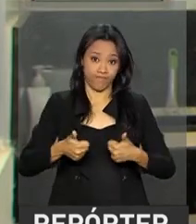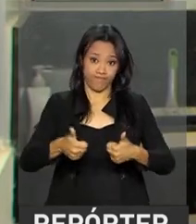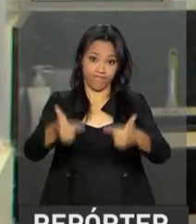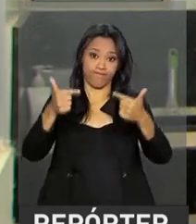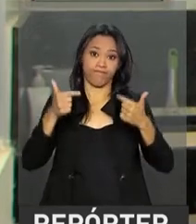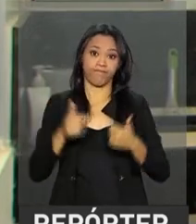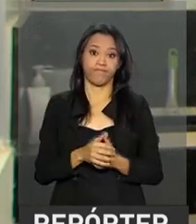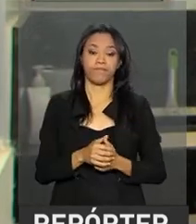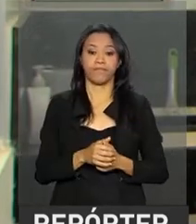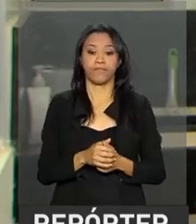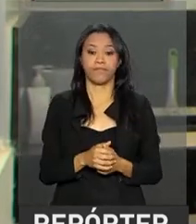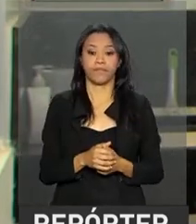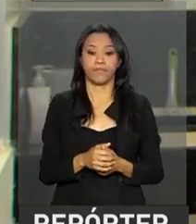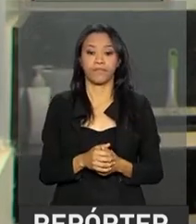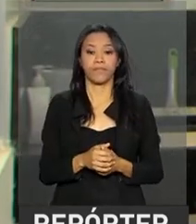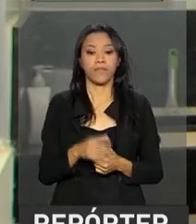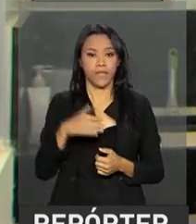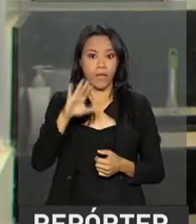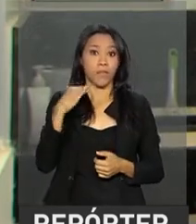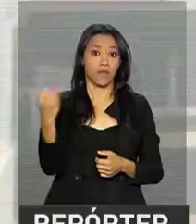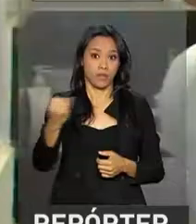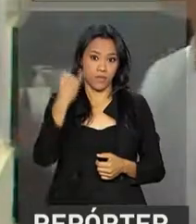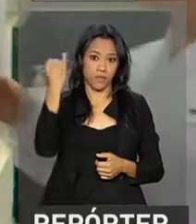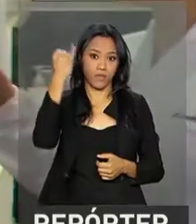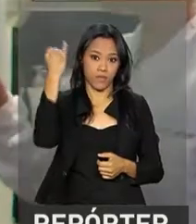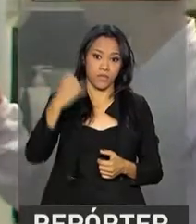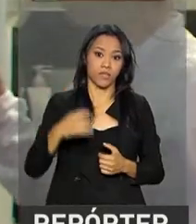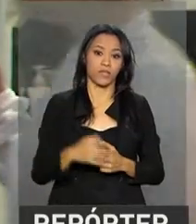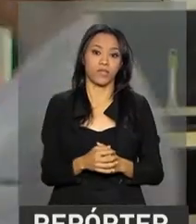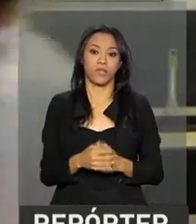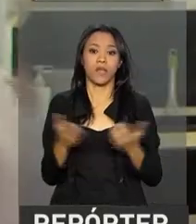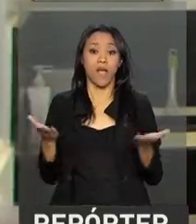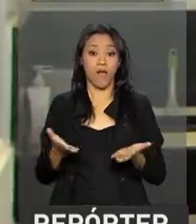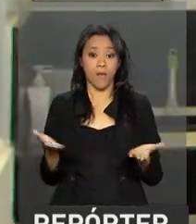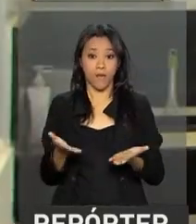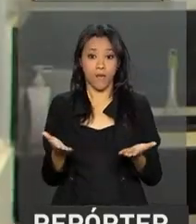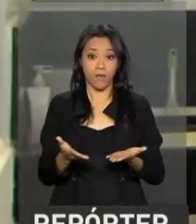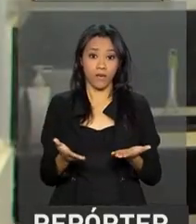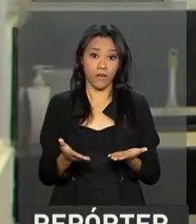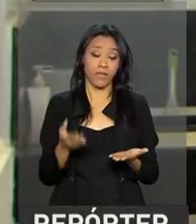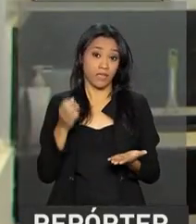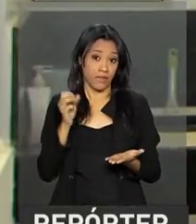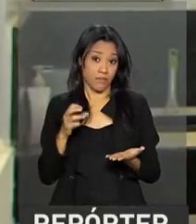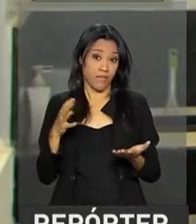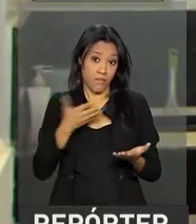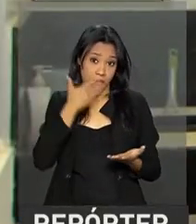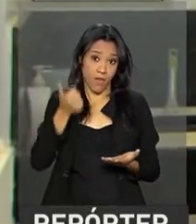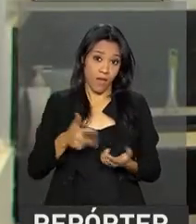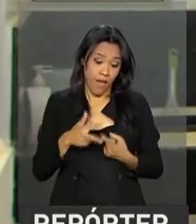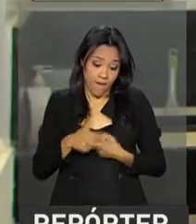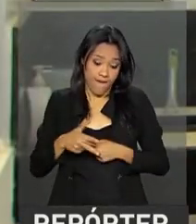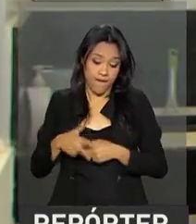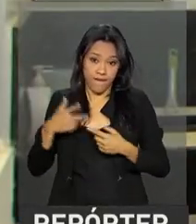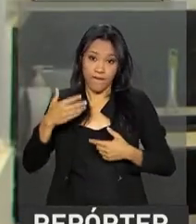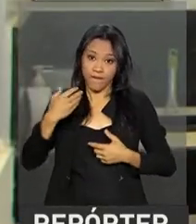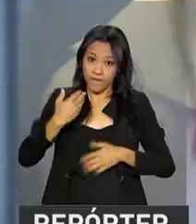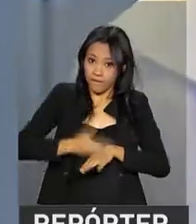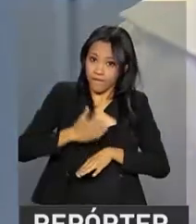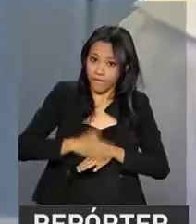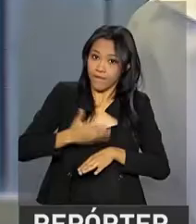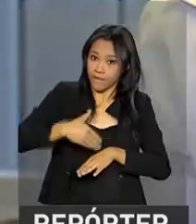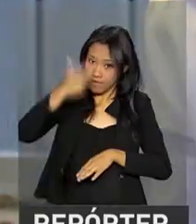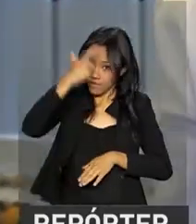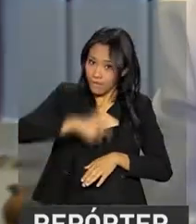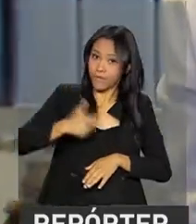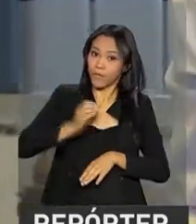é o mais importante mesmo. E agora é se aprimorar, né, e continuar na caminhada.